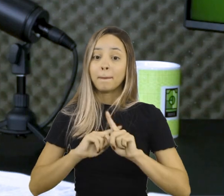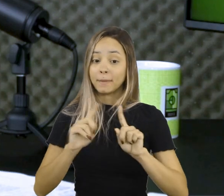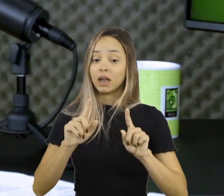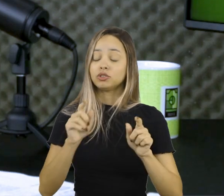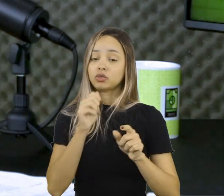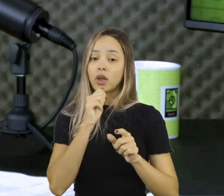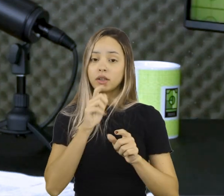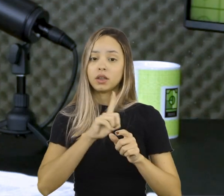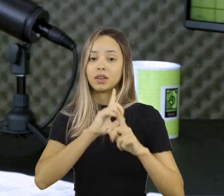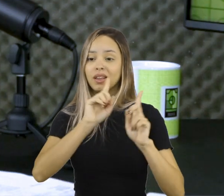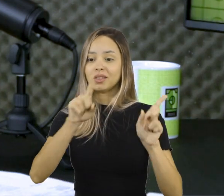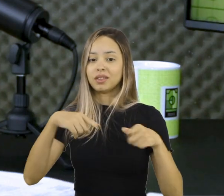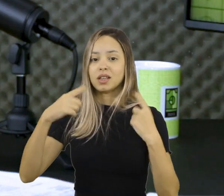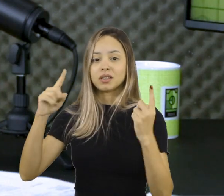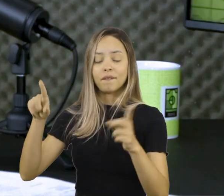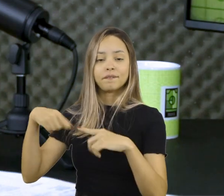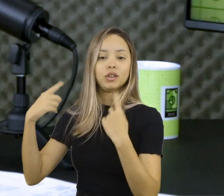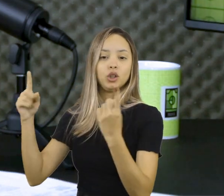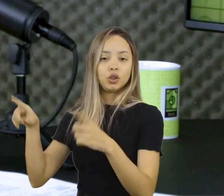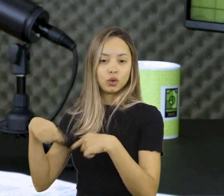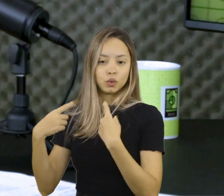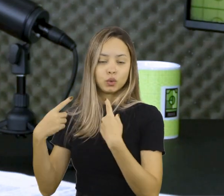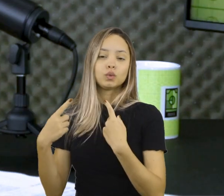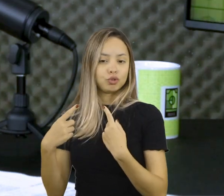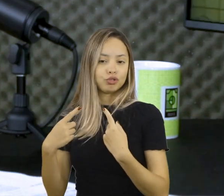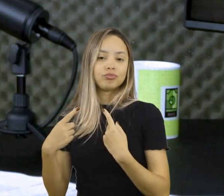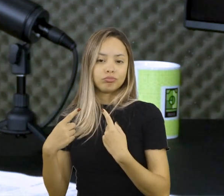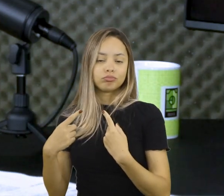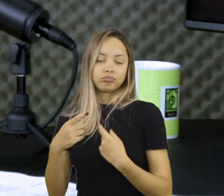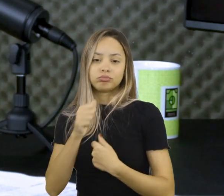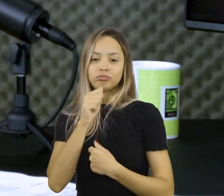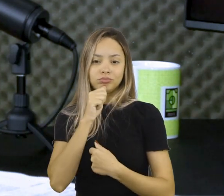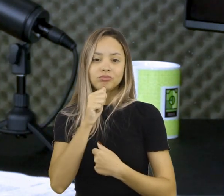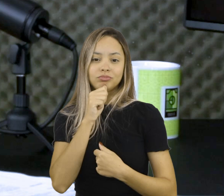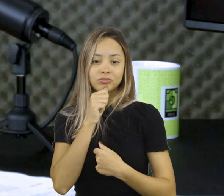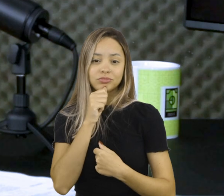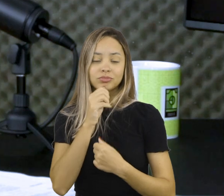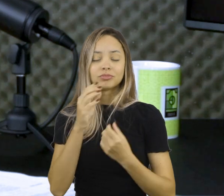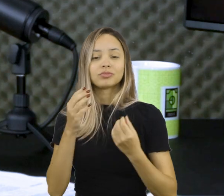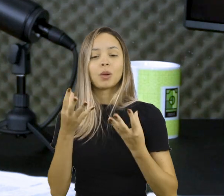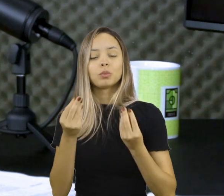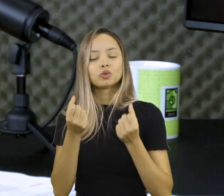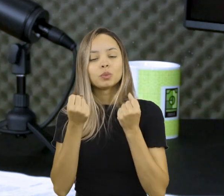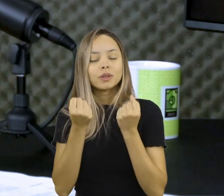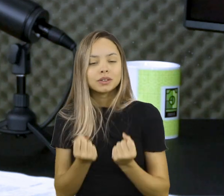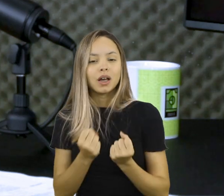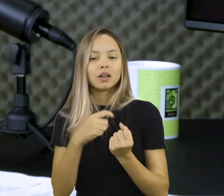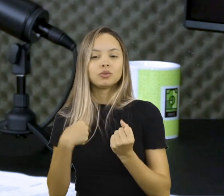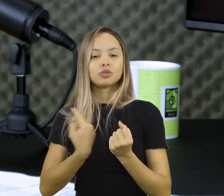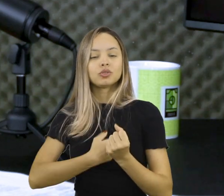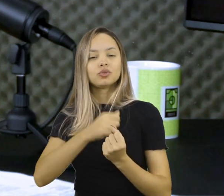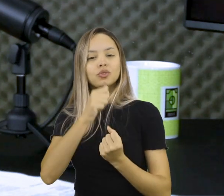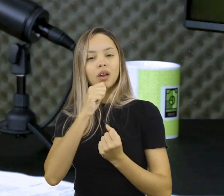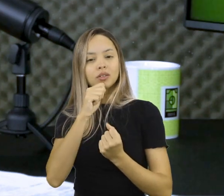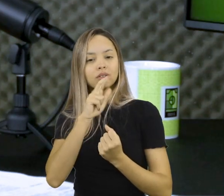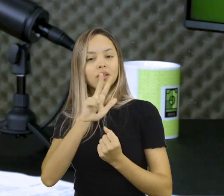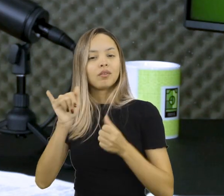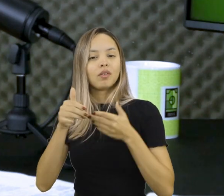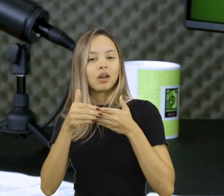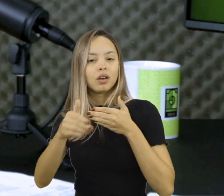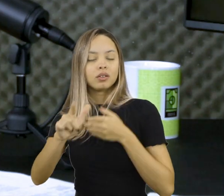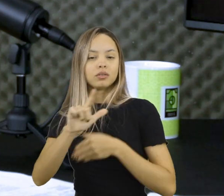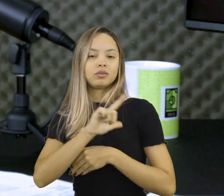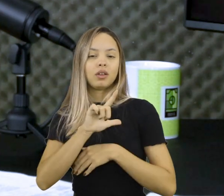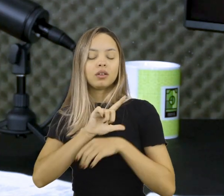desafios desafios eh Dolorosos para enfrentar a formação de professores